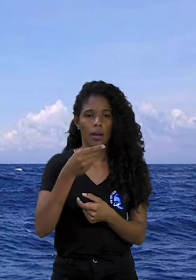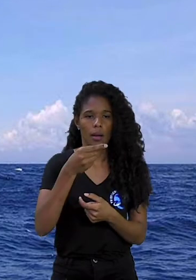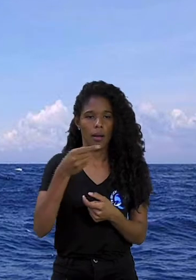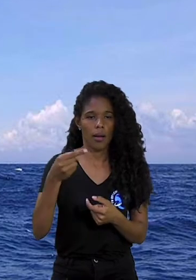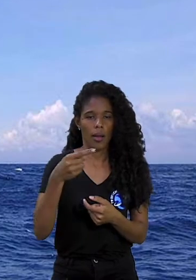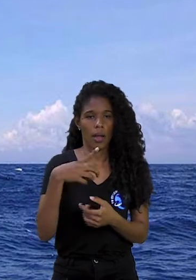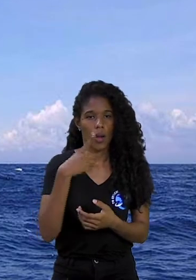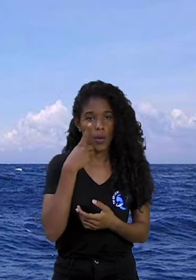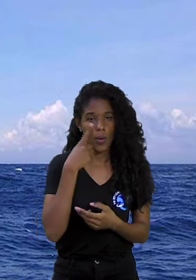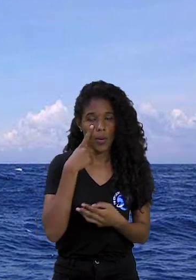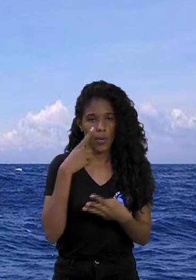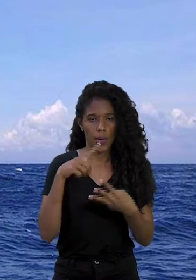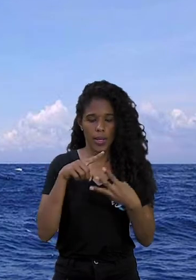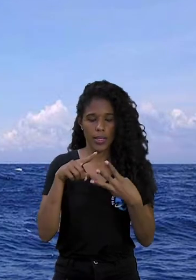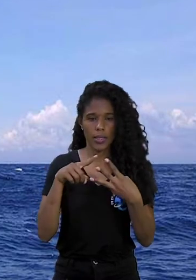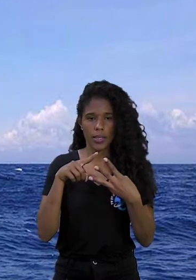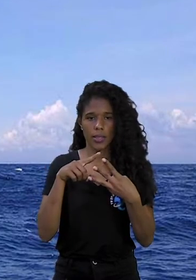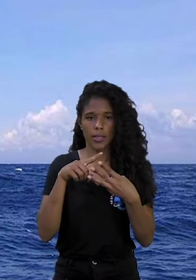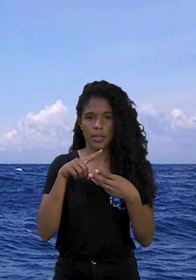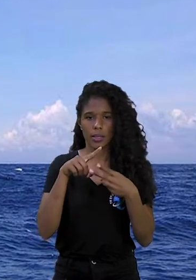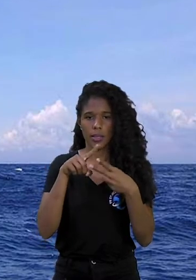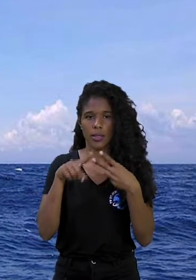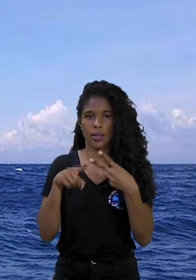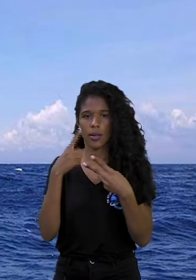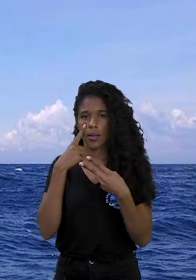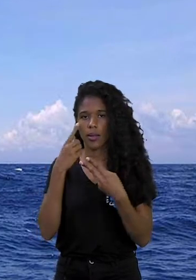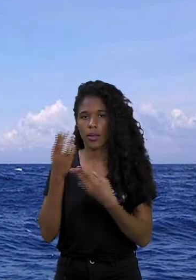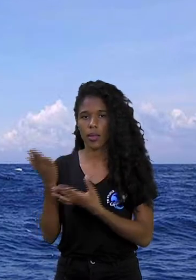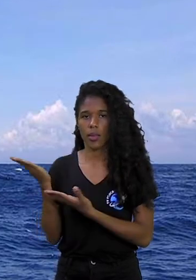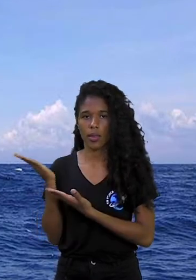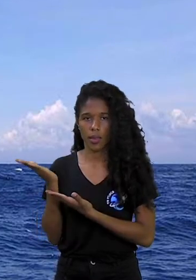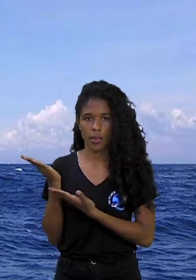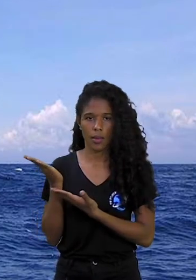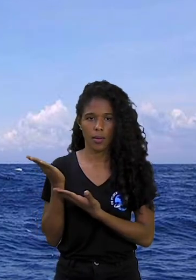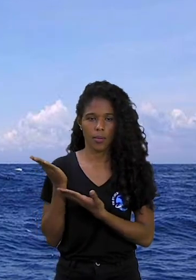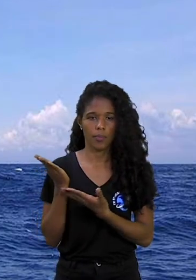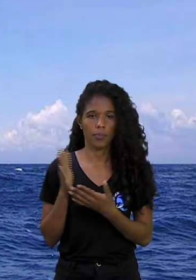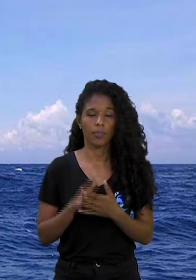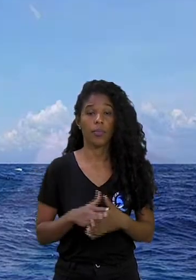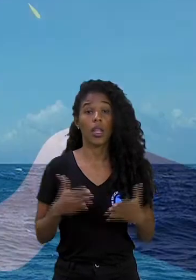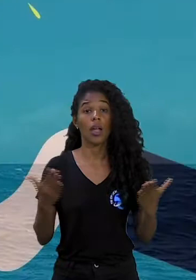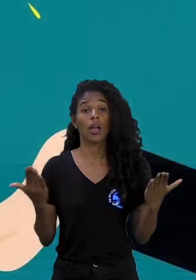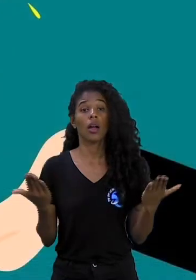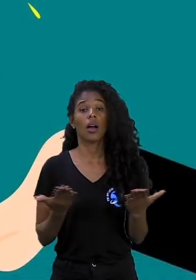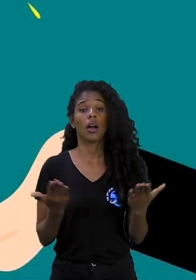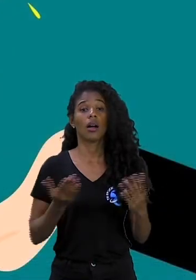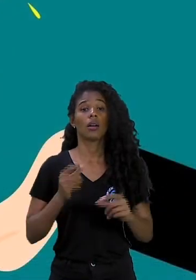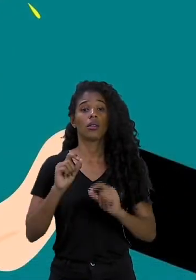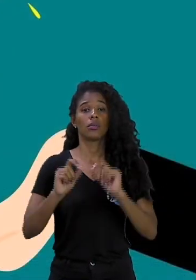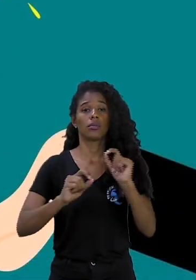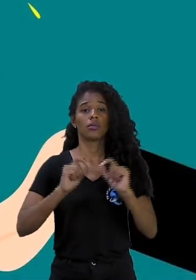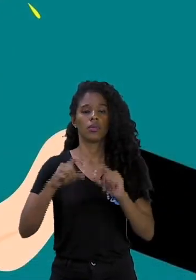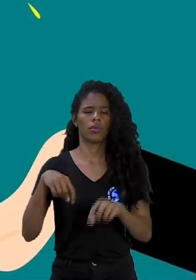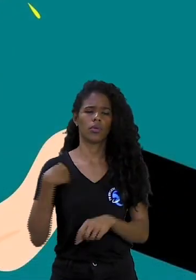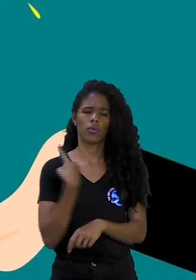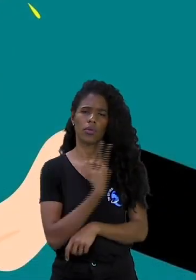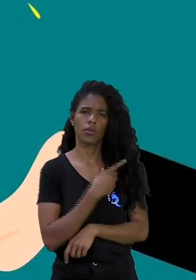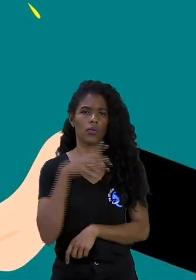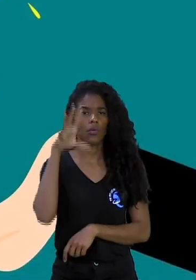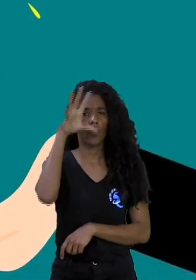de circunnavegação ou pan-americano. E agora nós veremos as situações em